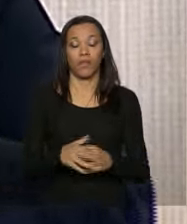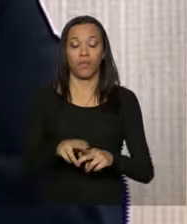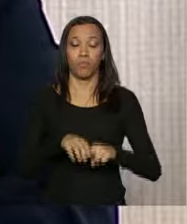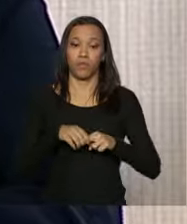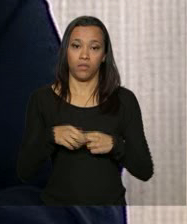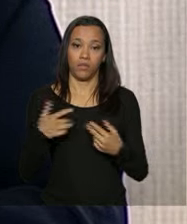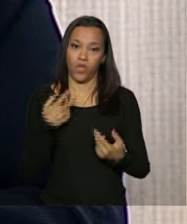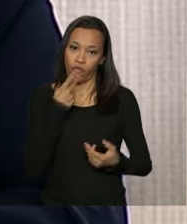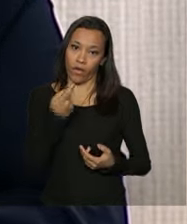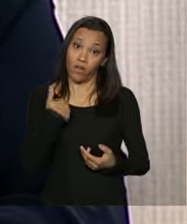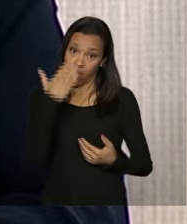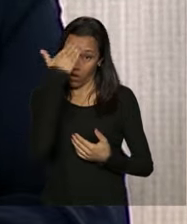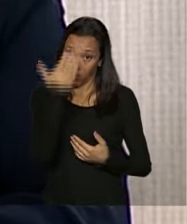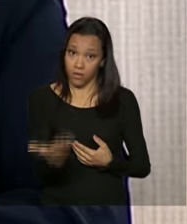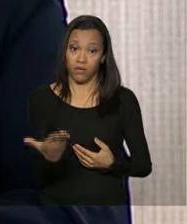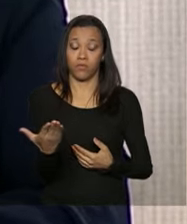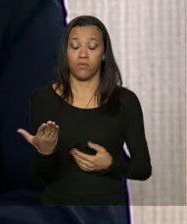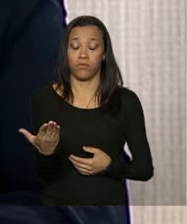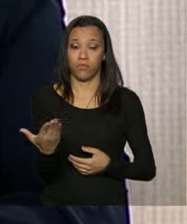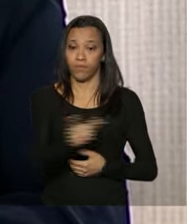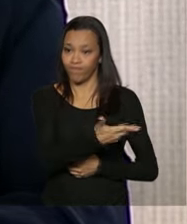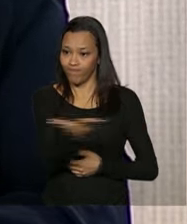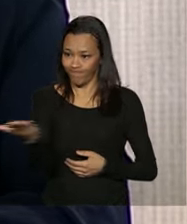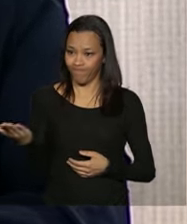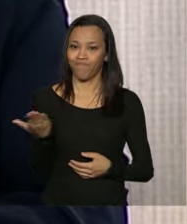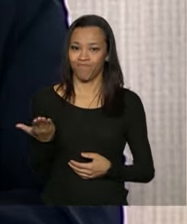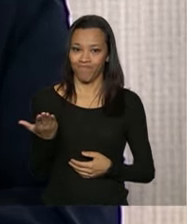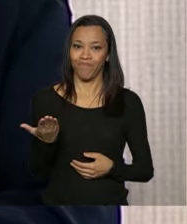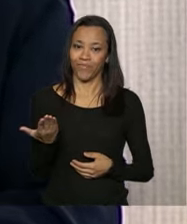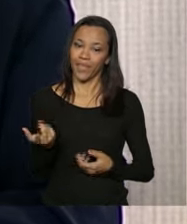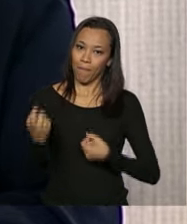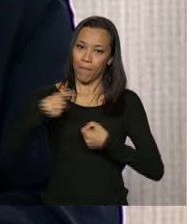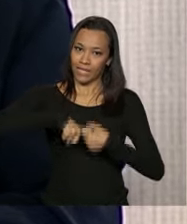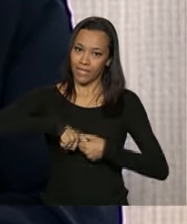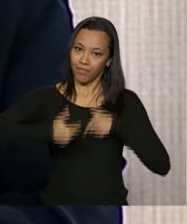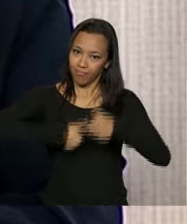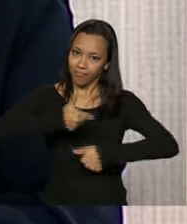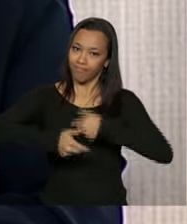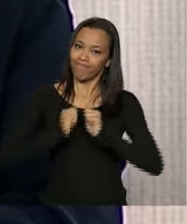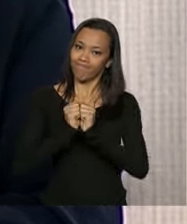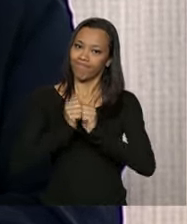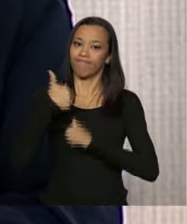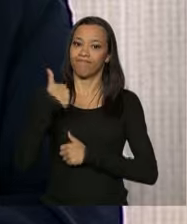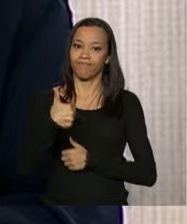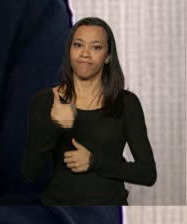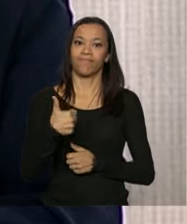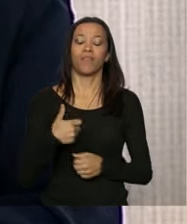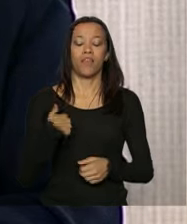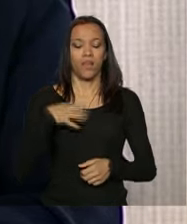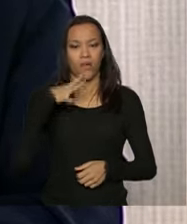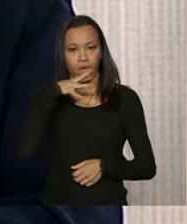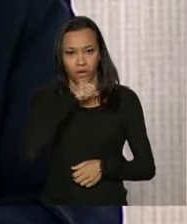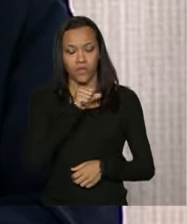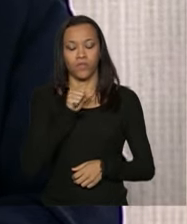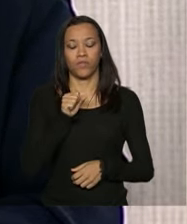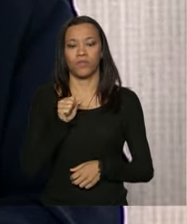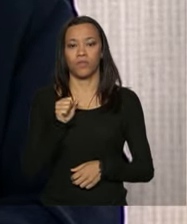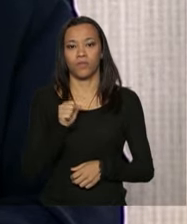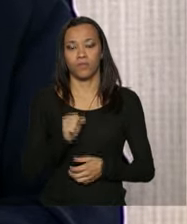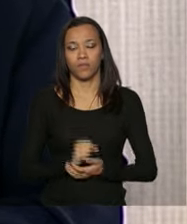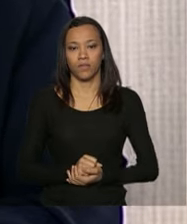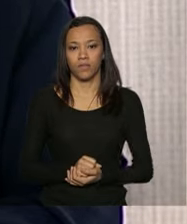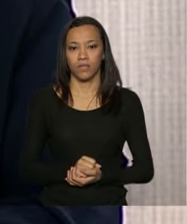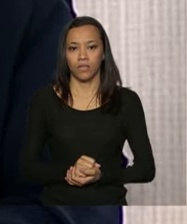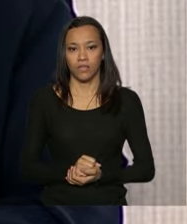palavras que eu agradeço, agradeço muito a parceria e acho que isso, eh, por ser